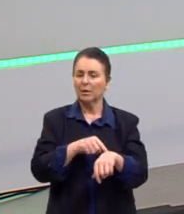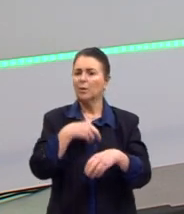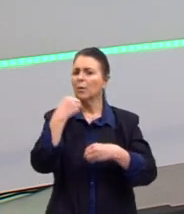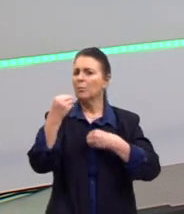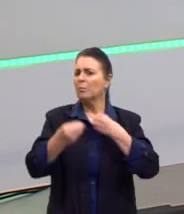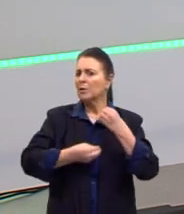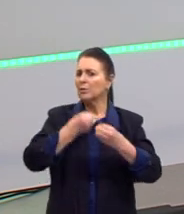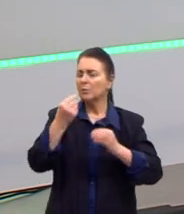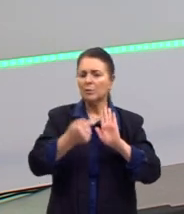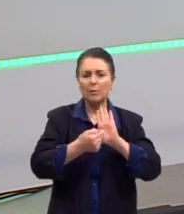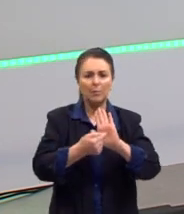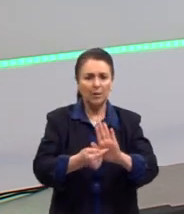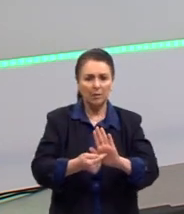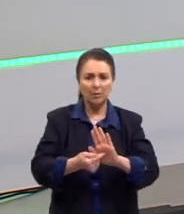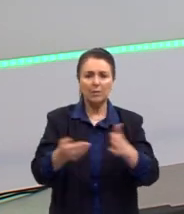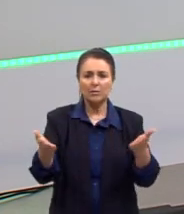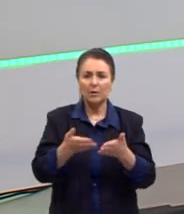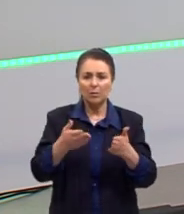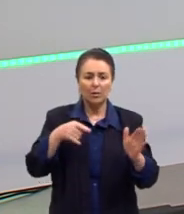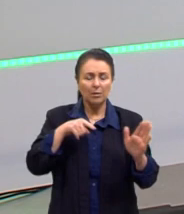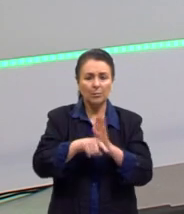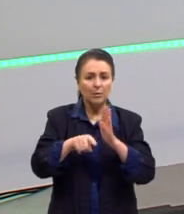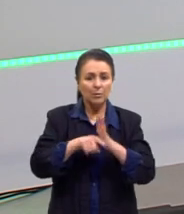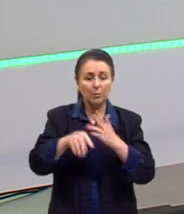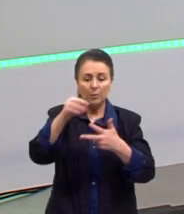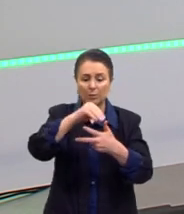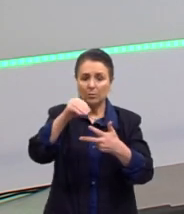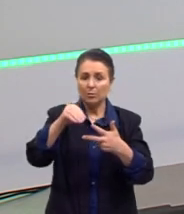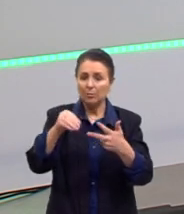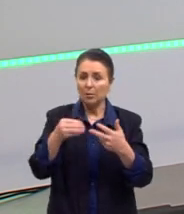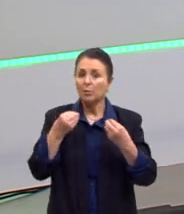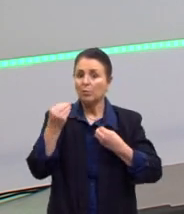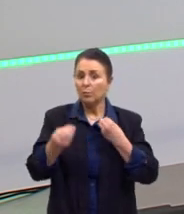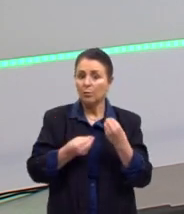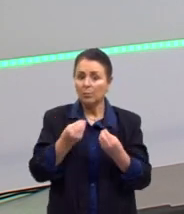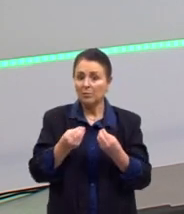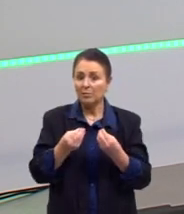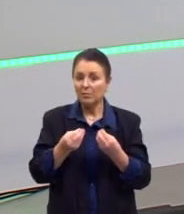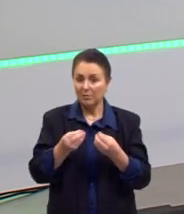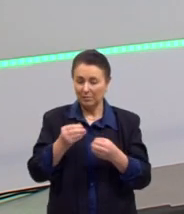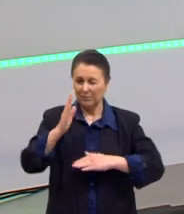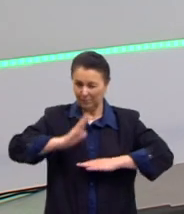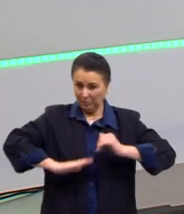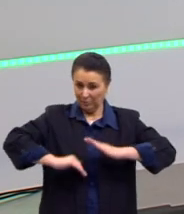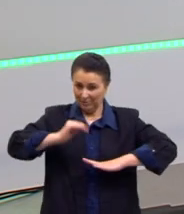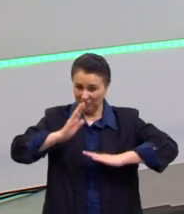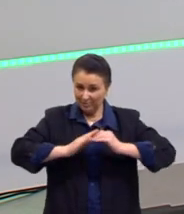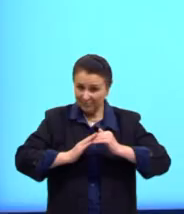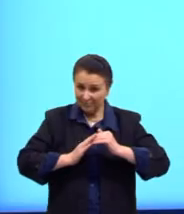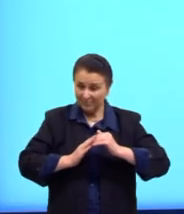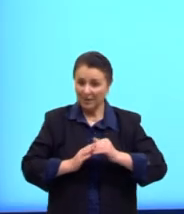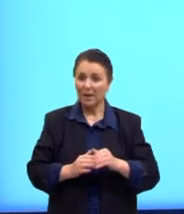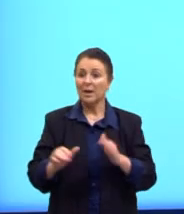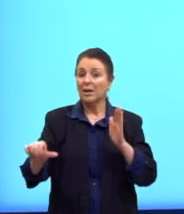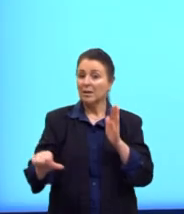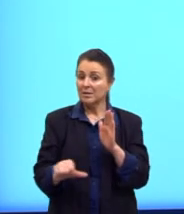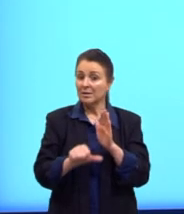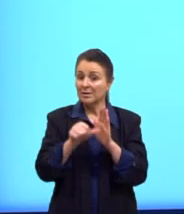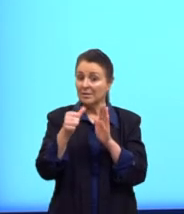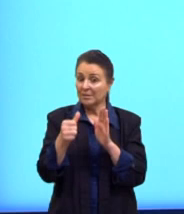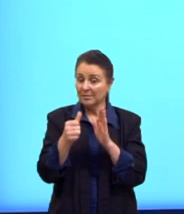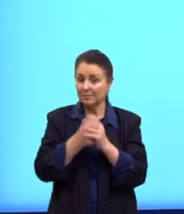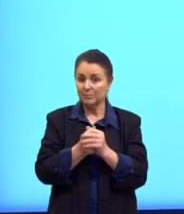como é que isso vai aparecer lá nas nossas questões do Enem vamos testar olhem essa primeira aqui